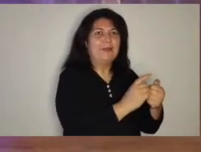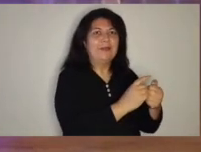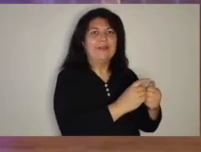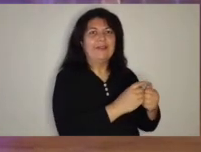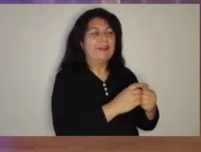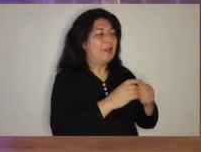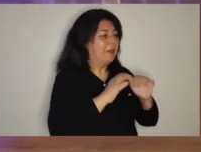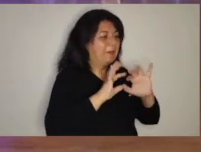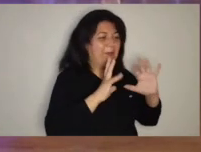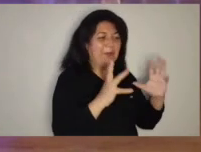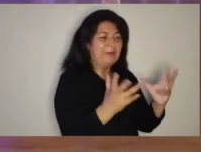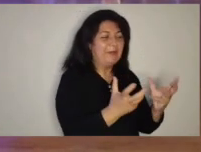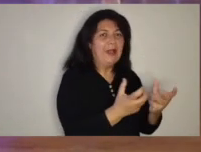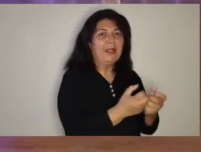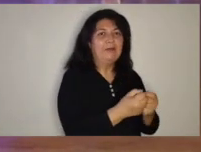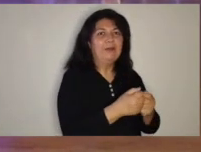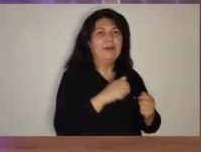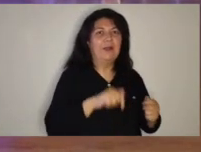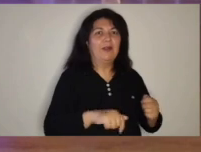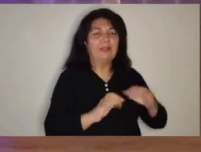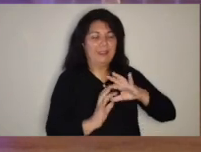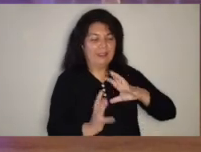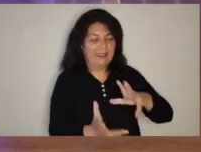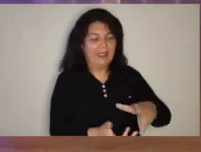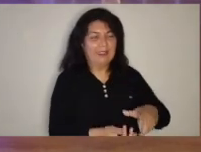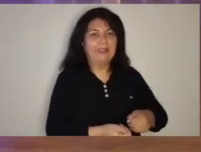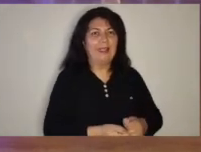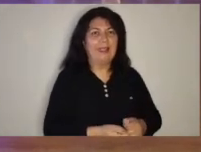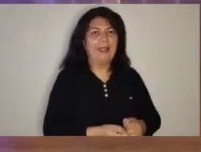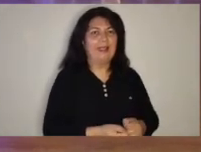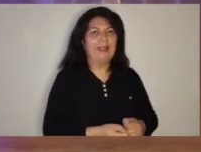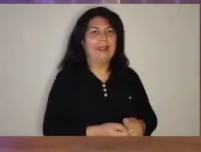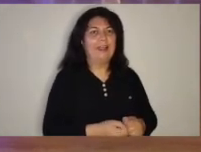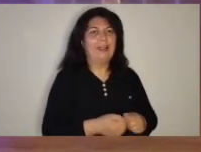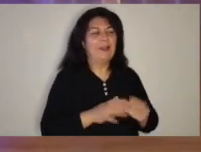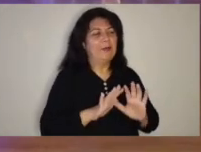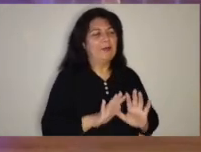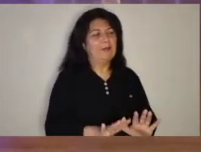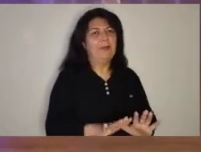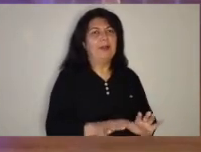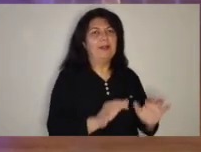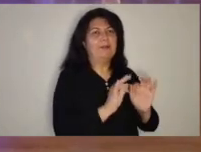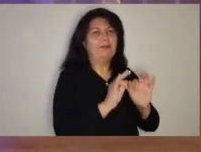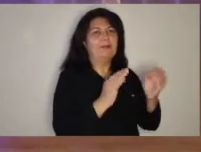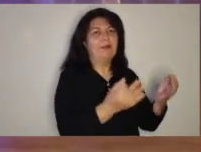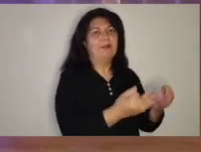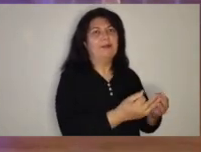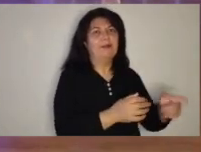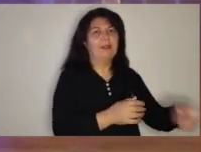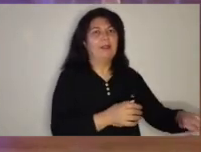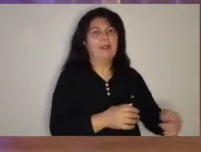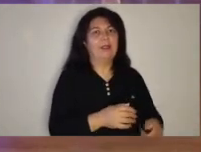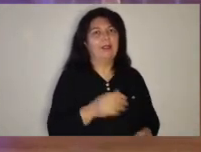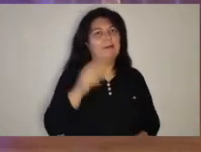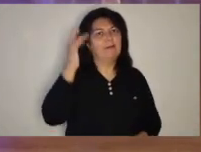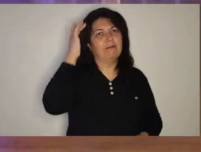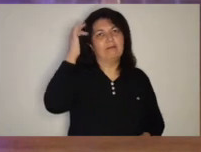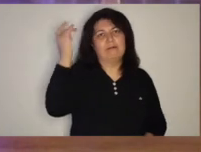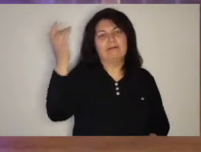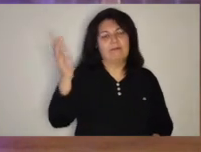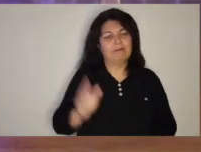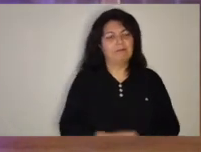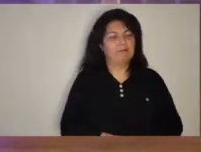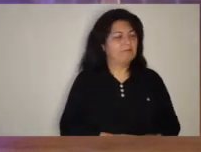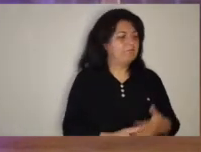na face da terra. Irmãos, as 7 maravilhas do mundo não são nada, porque a coisa mais maravilhosa